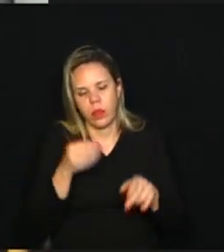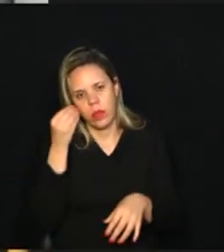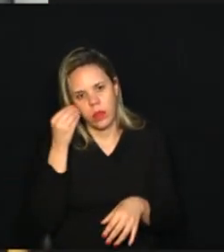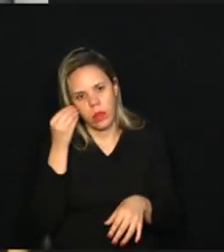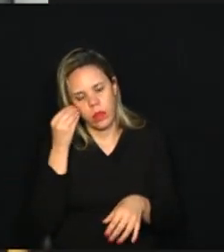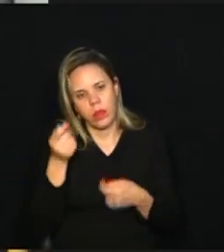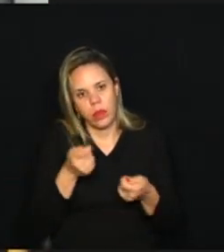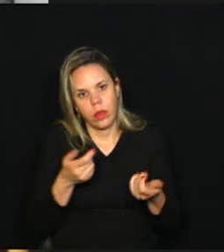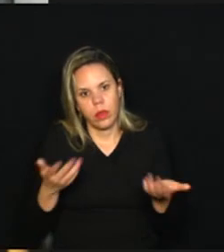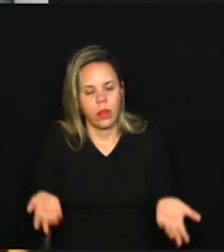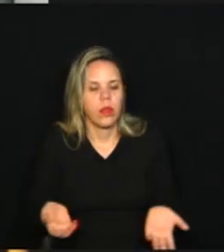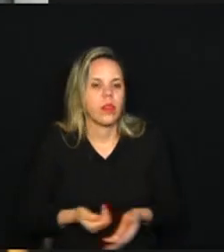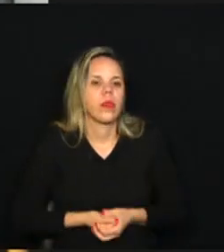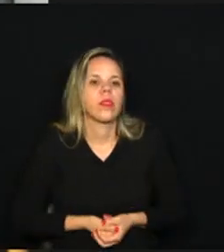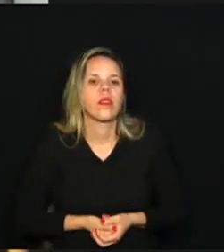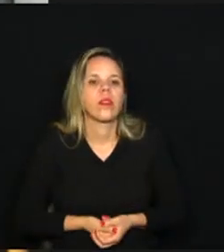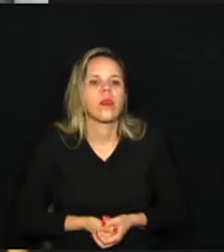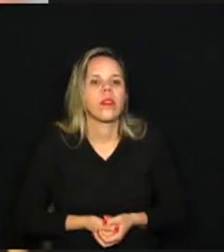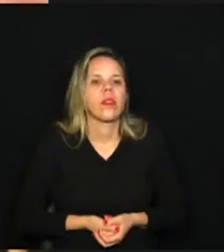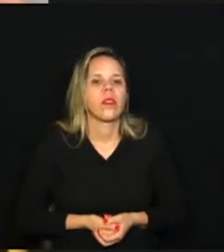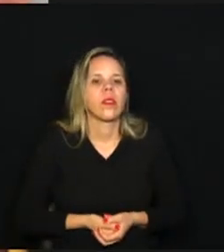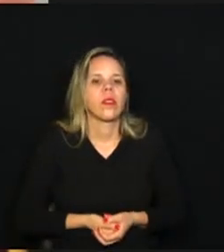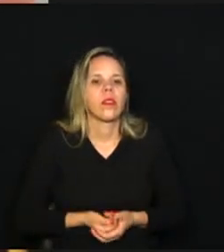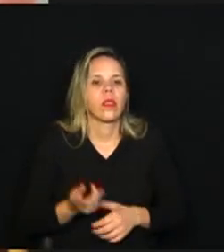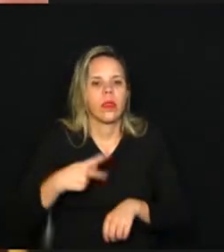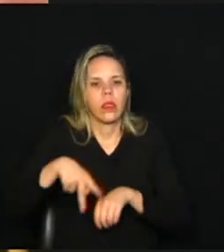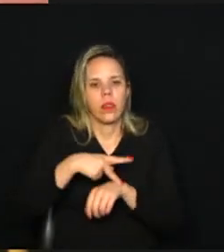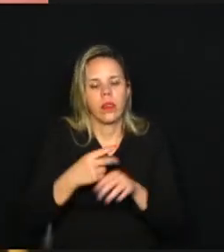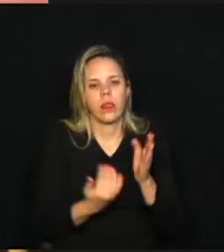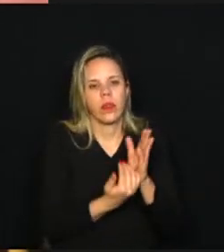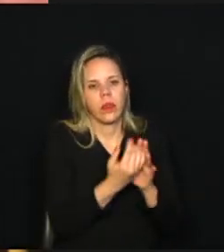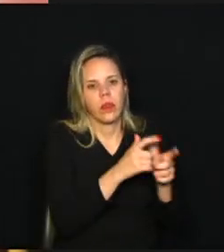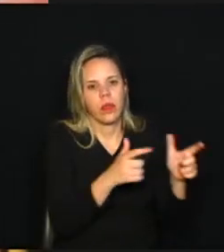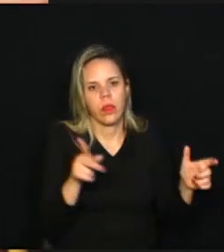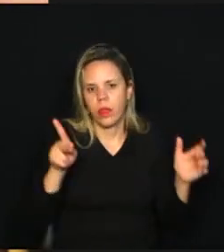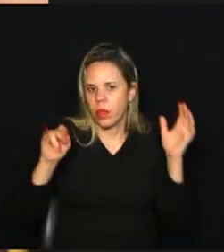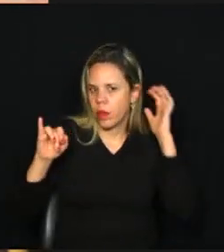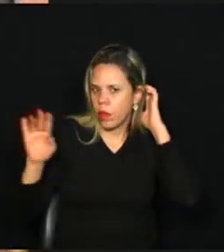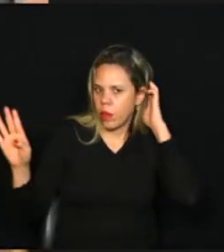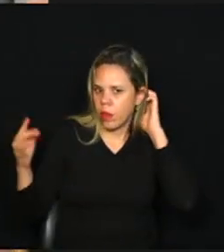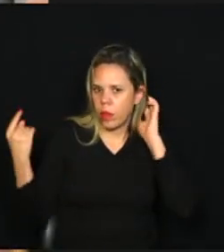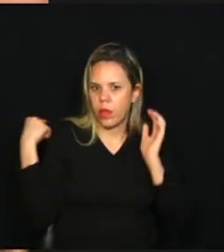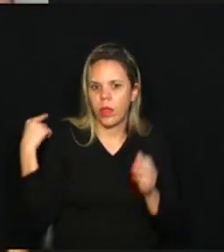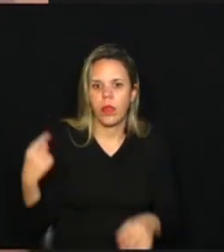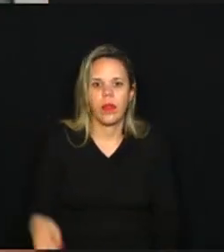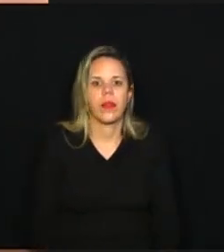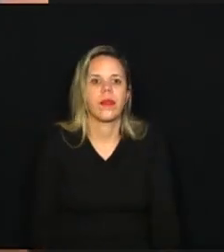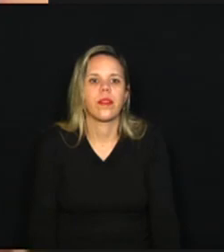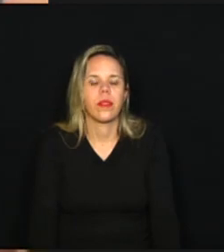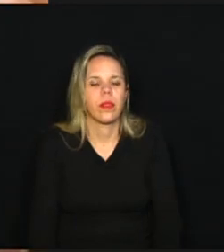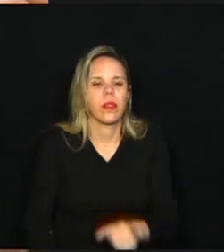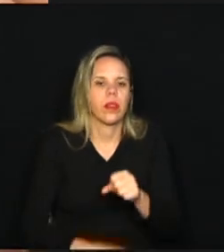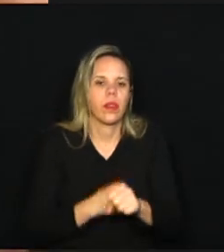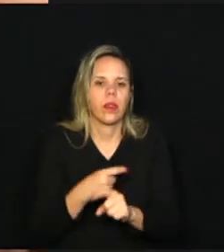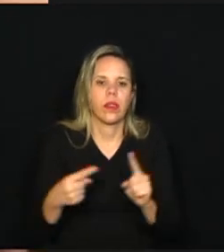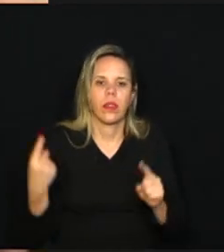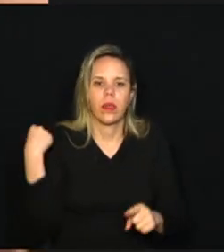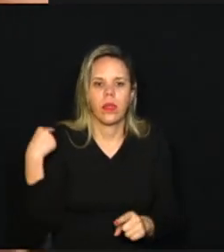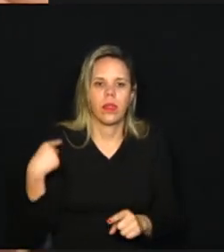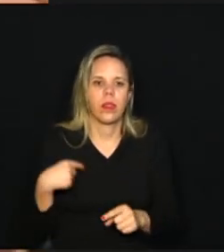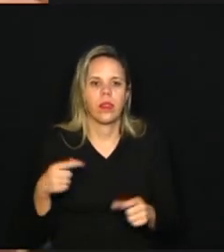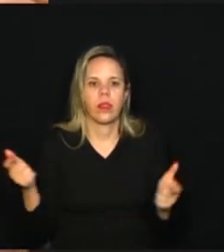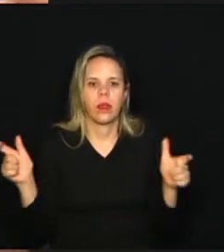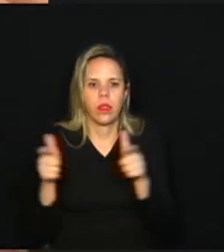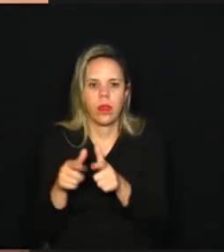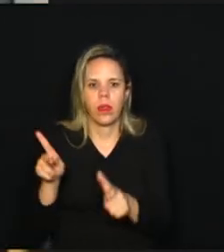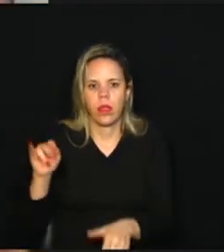ponderação sobre isso, foram países que tiveram crescimento do PIB no último ano e meio e não decréscimo do PIB